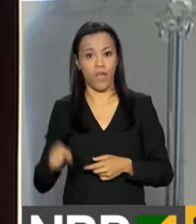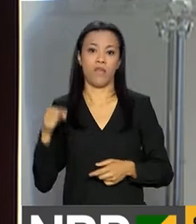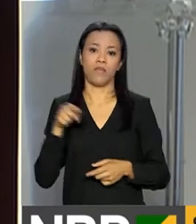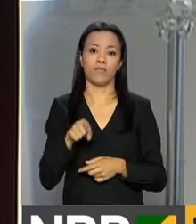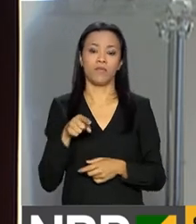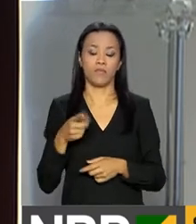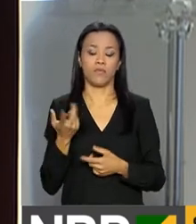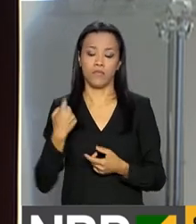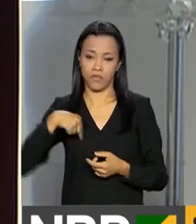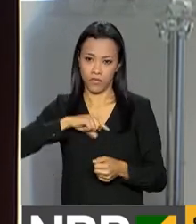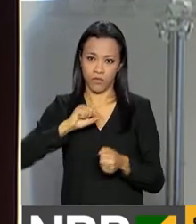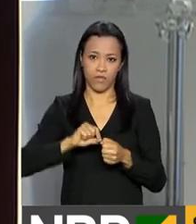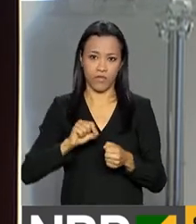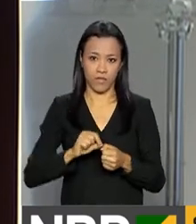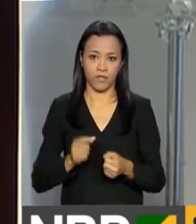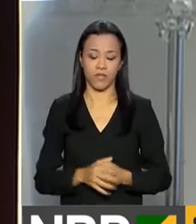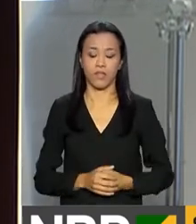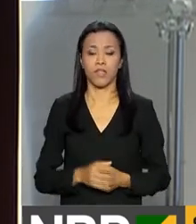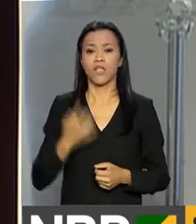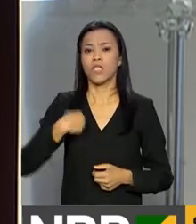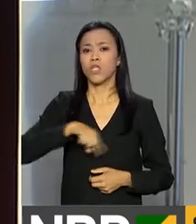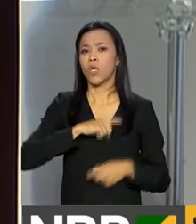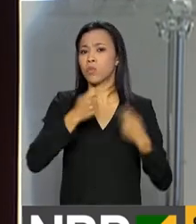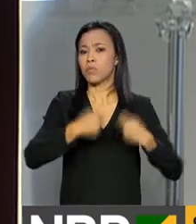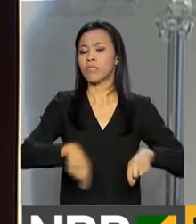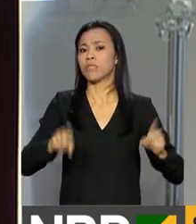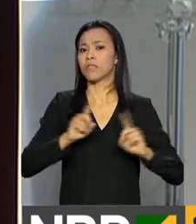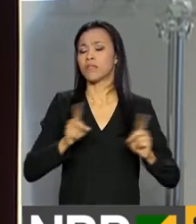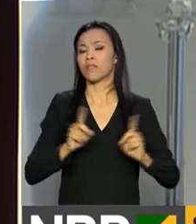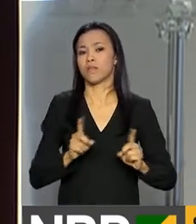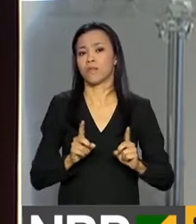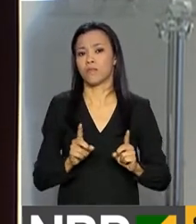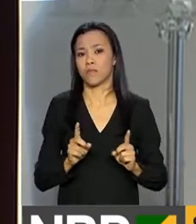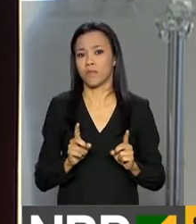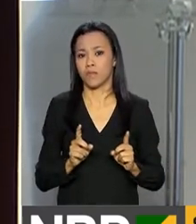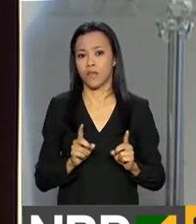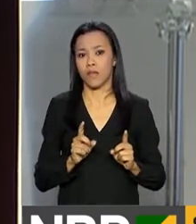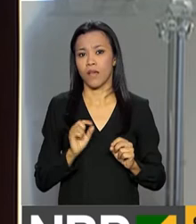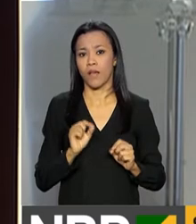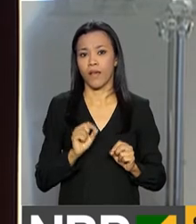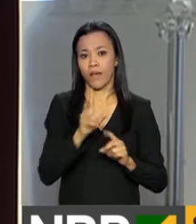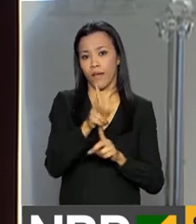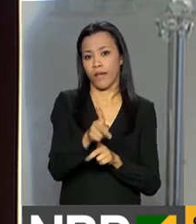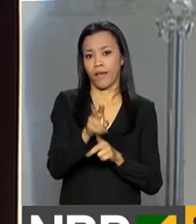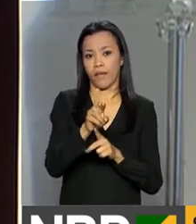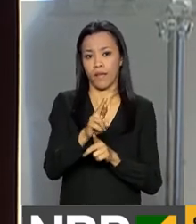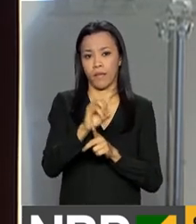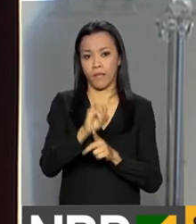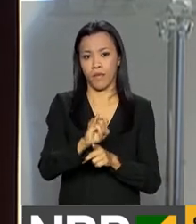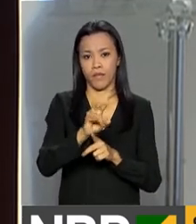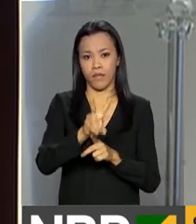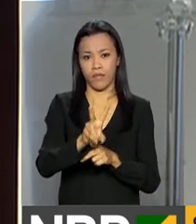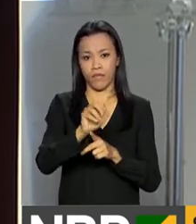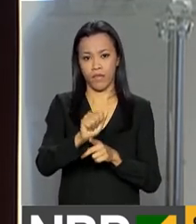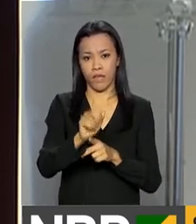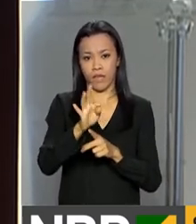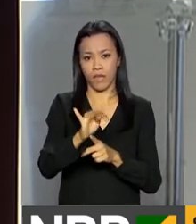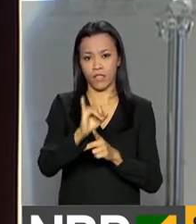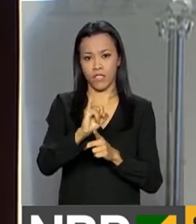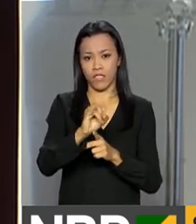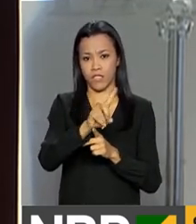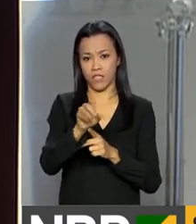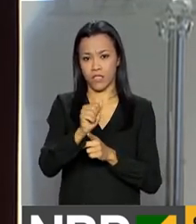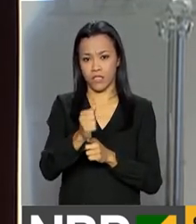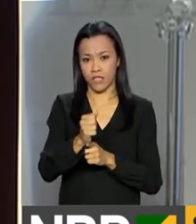problema. E não precisamos privatizar para zerar o déficit público.